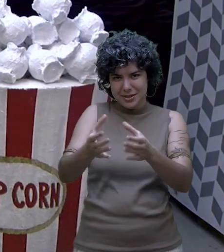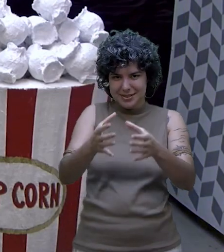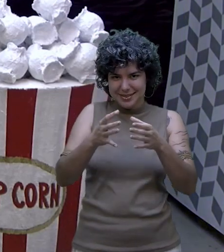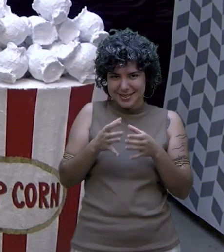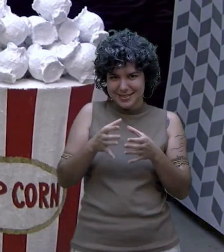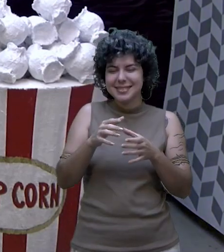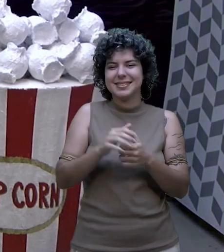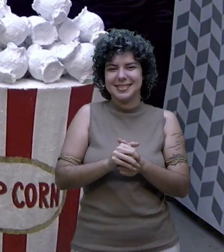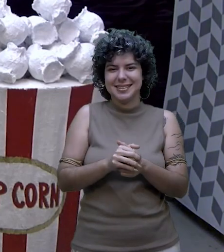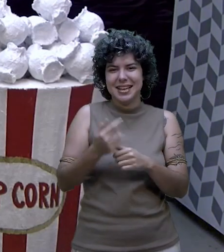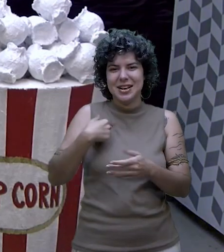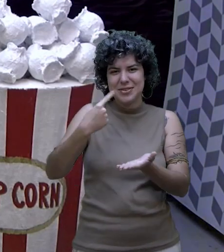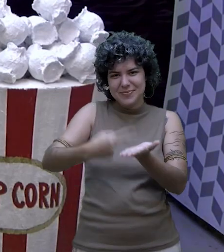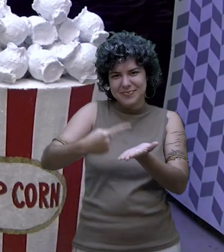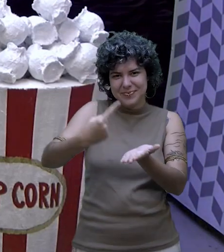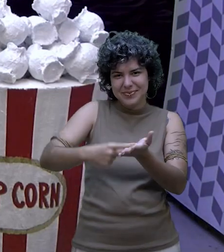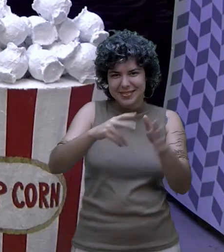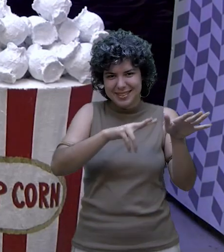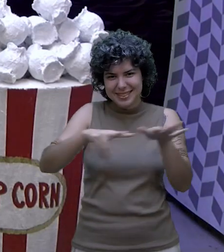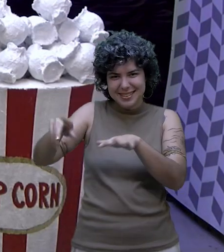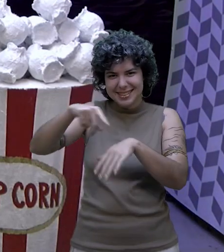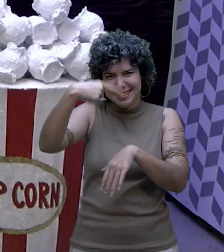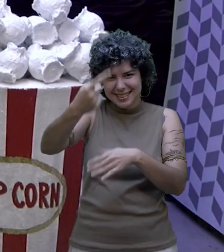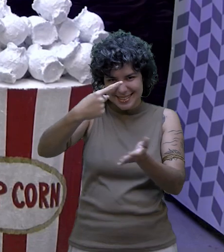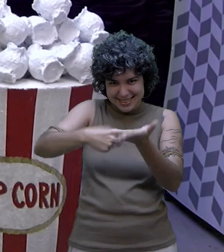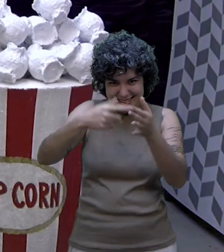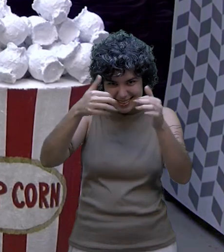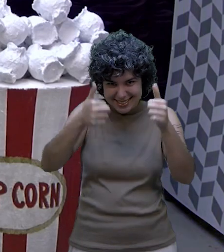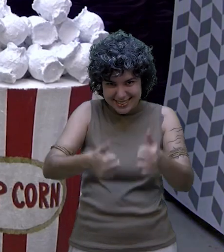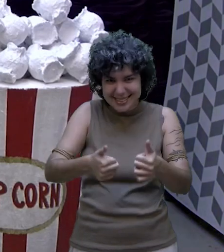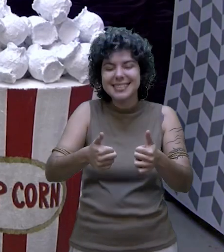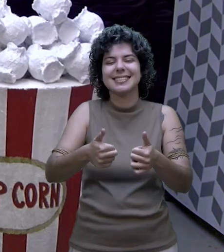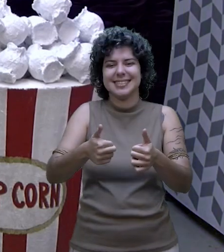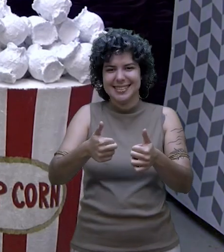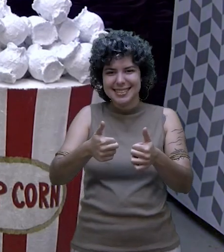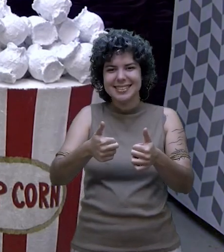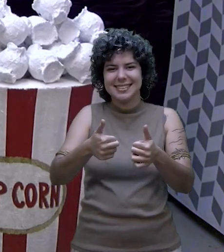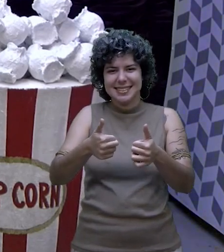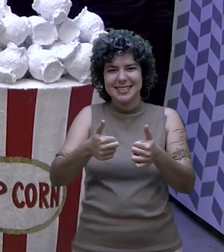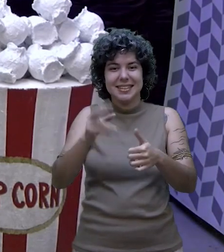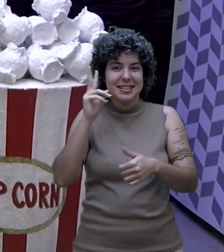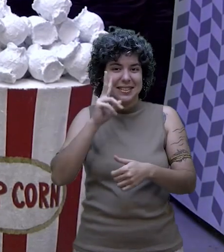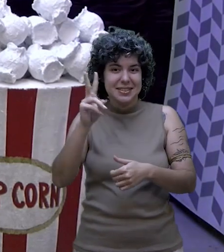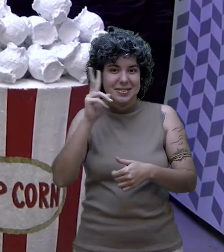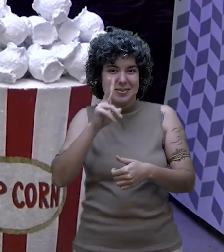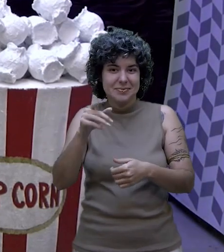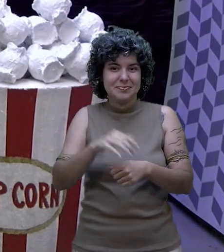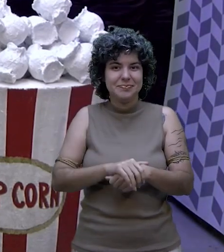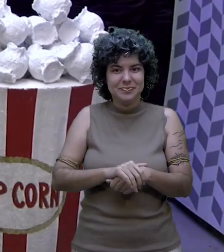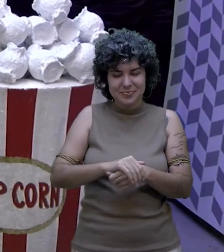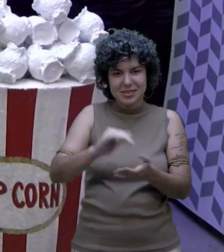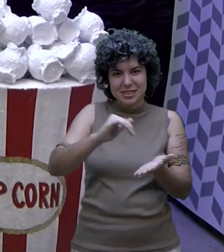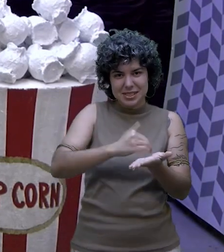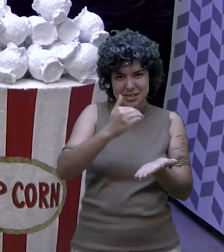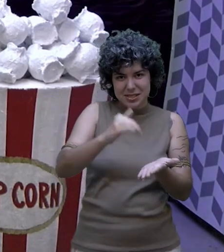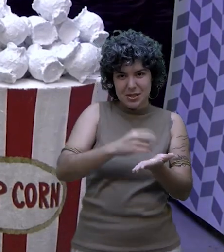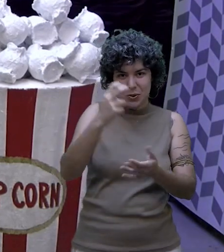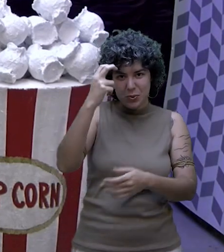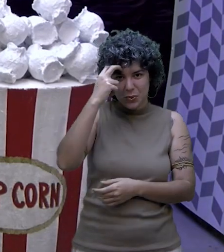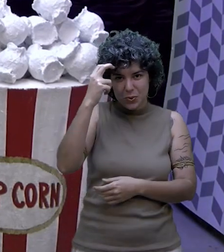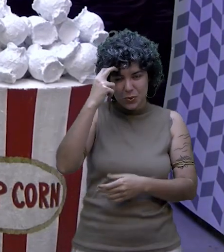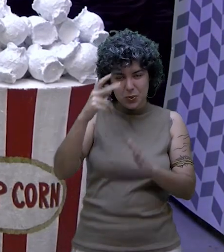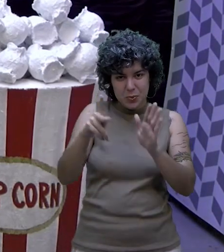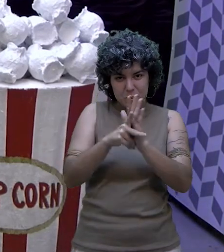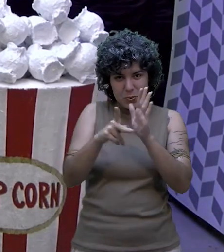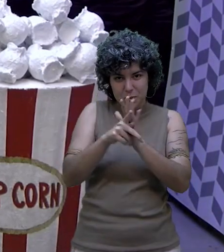vocês. Te vejo aqui semana que vem, ok? Lembrando que o Pega Pipoca é um oferecimento da Secult Goiás